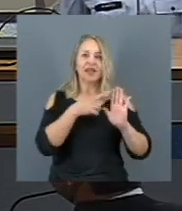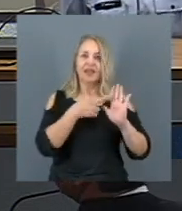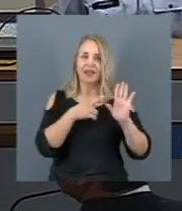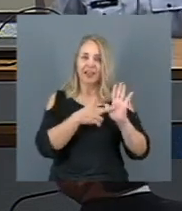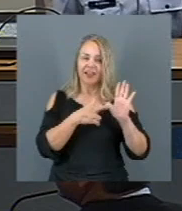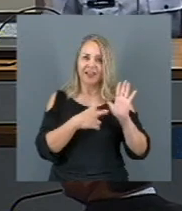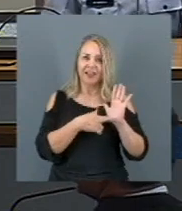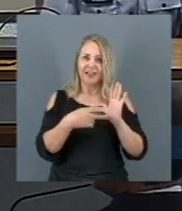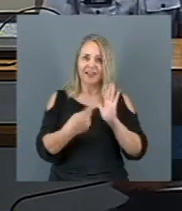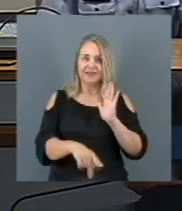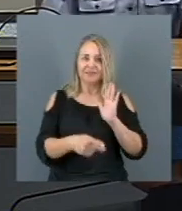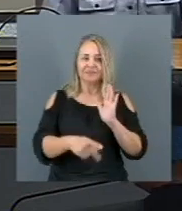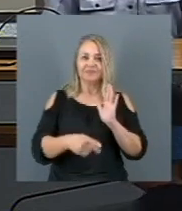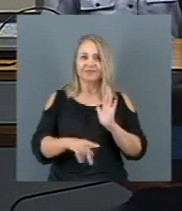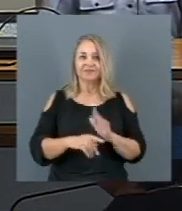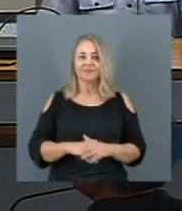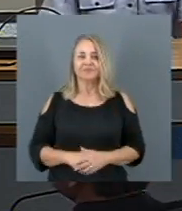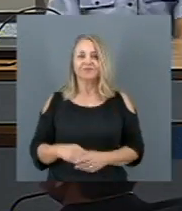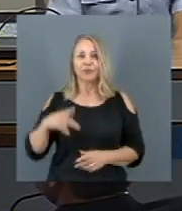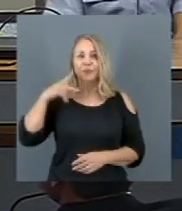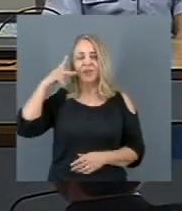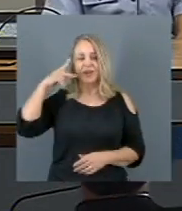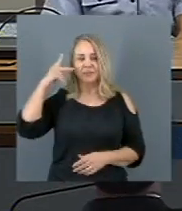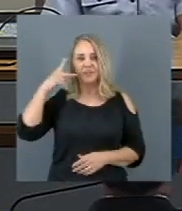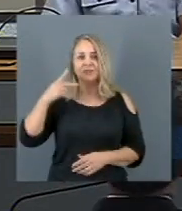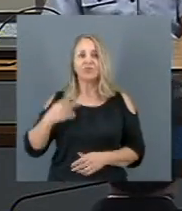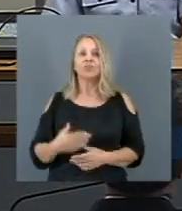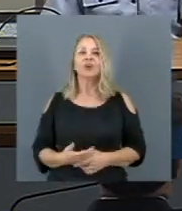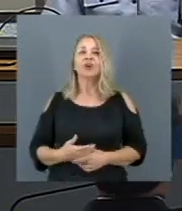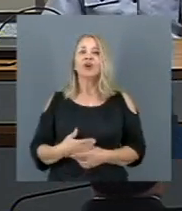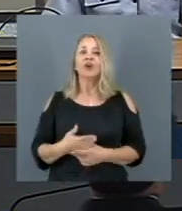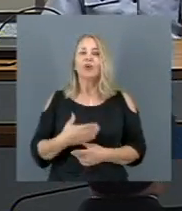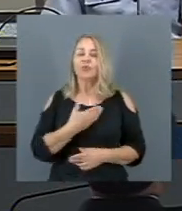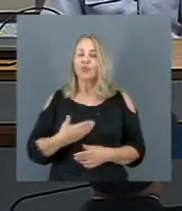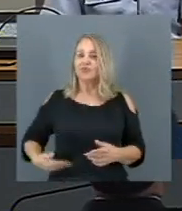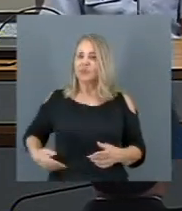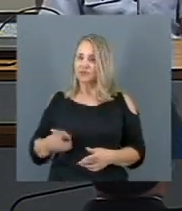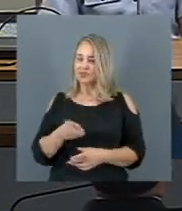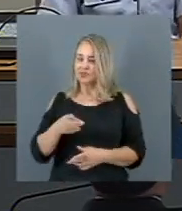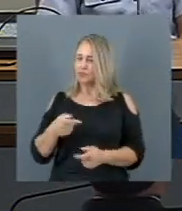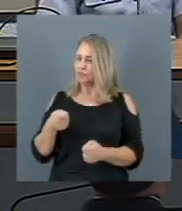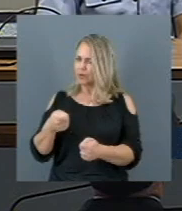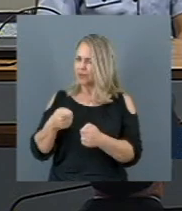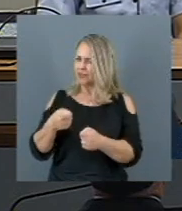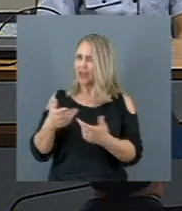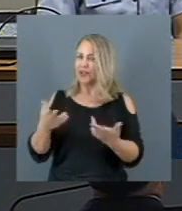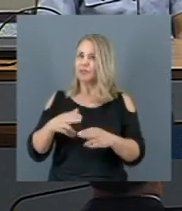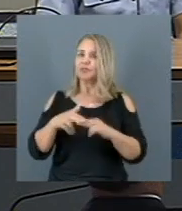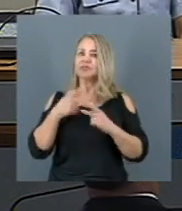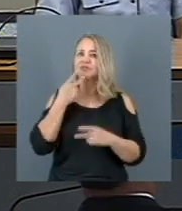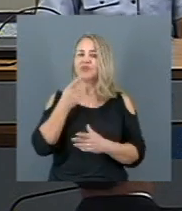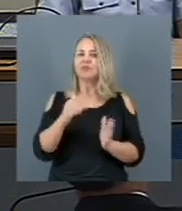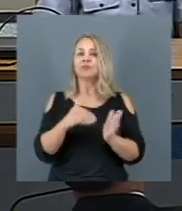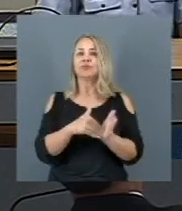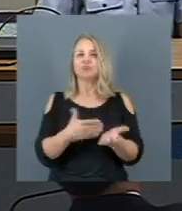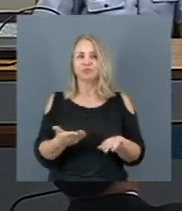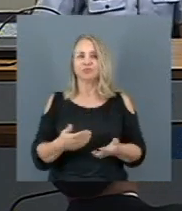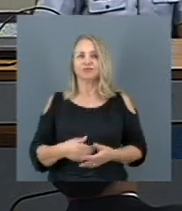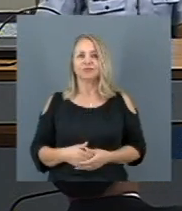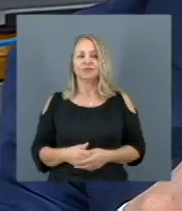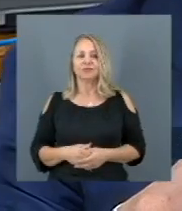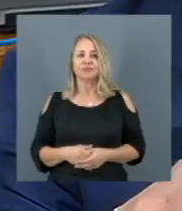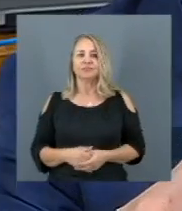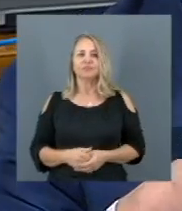isso é regra do parlamento. Governo sempre atacado e, portanto, sempre fala por último. Isso é regra do parlamento.